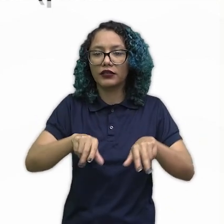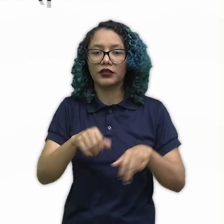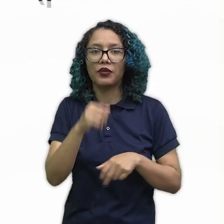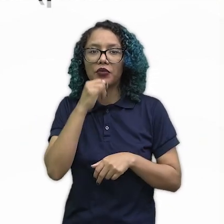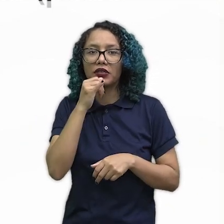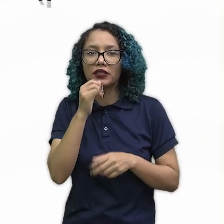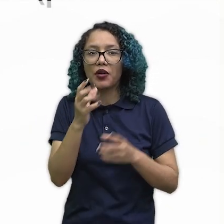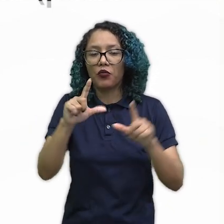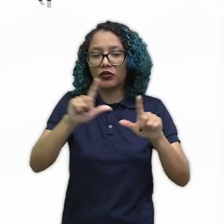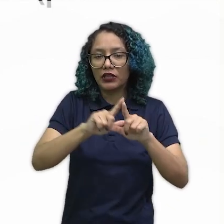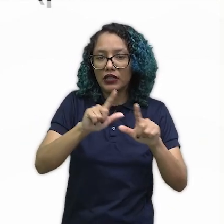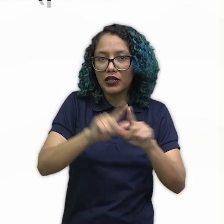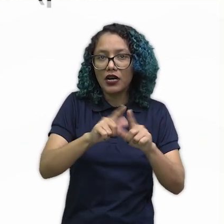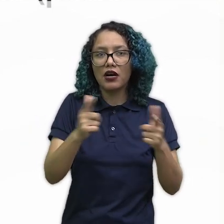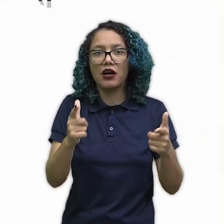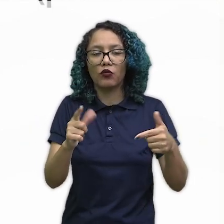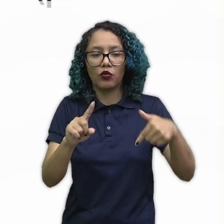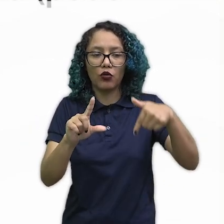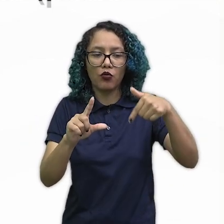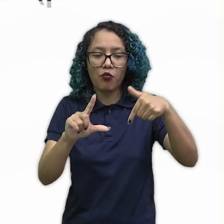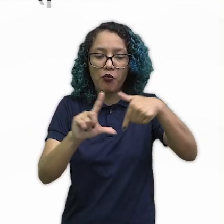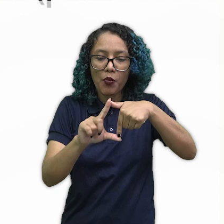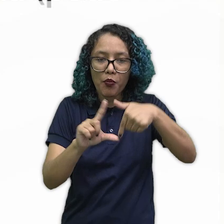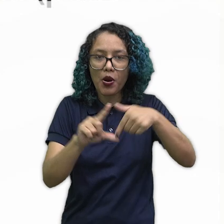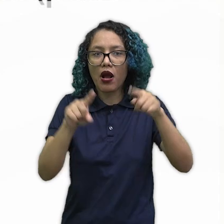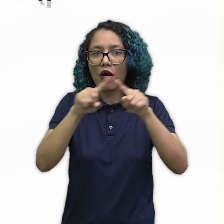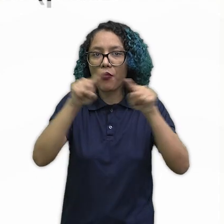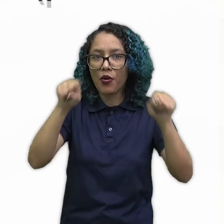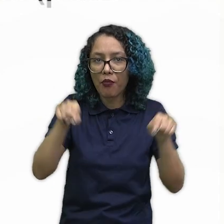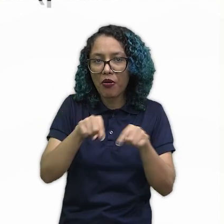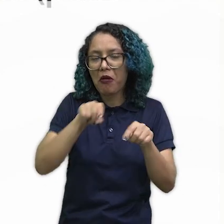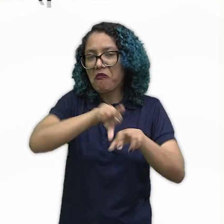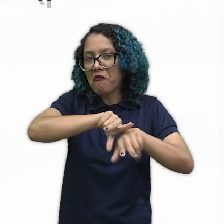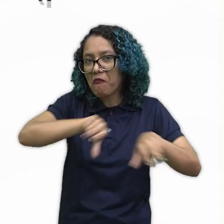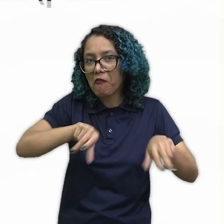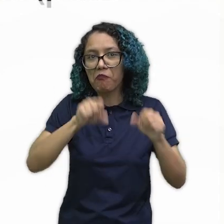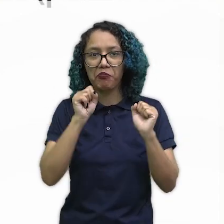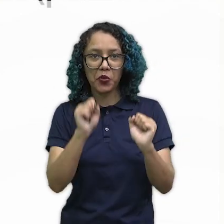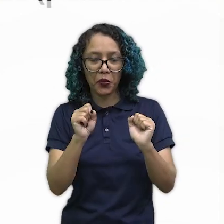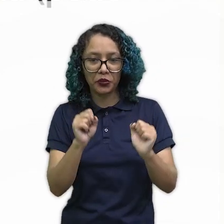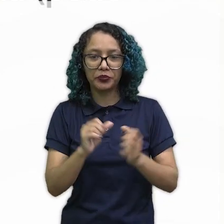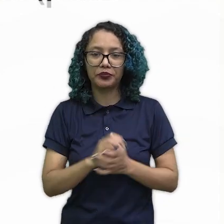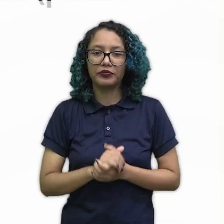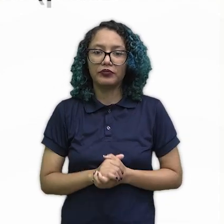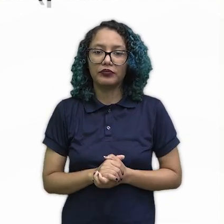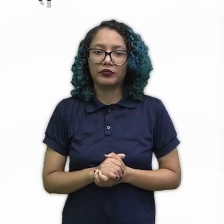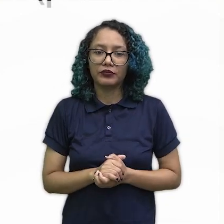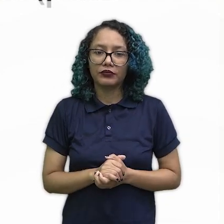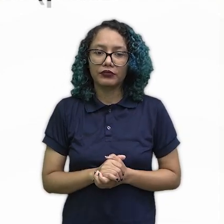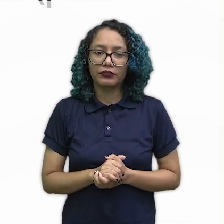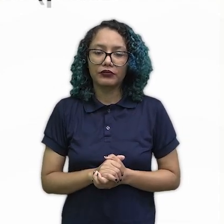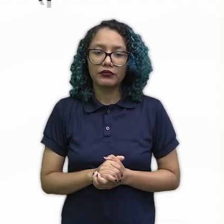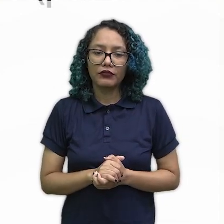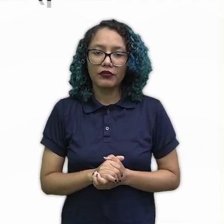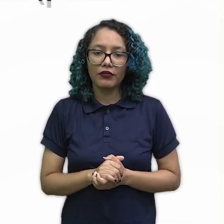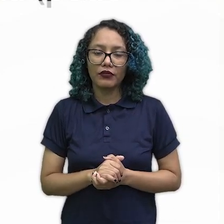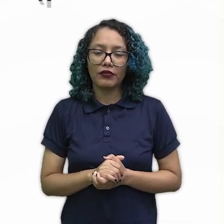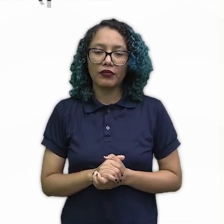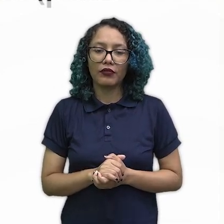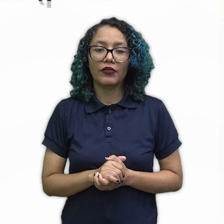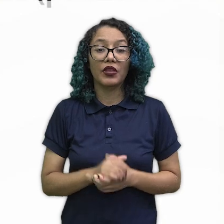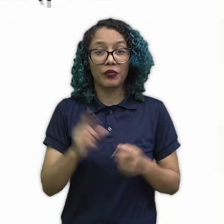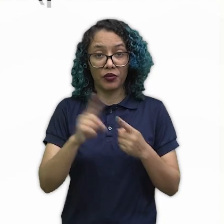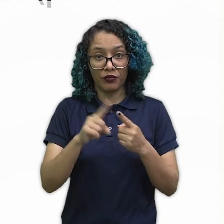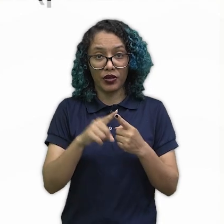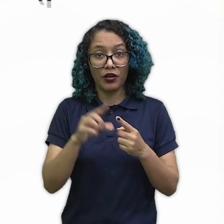de um triângulo, de um quadrado, de um hexágono e assim por diante, tá certo? Então, primeira coisa, calcular